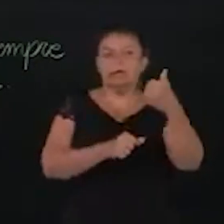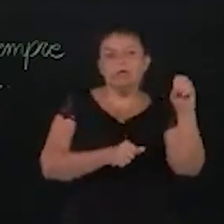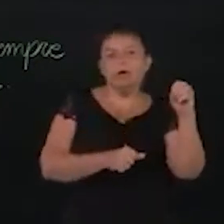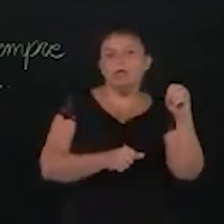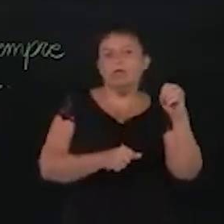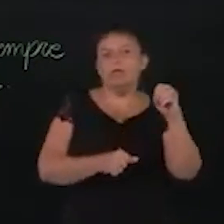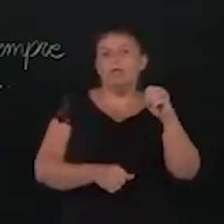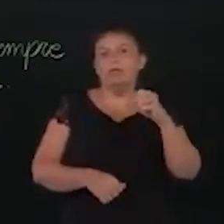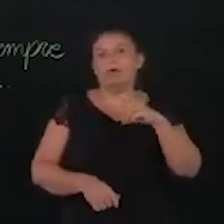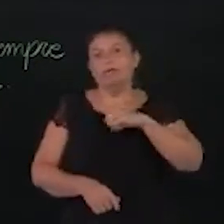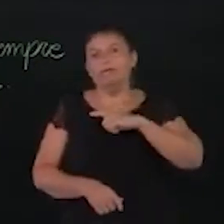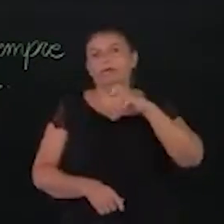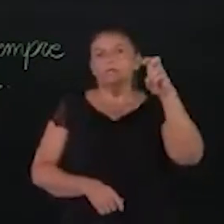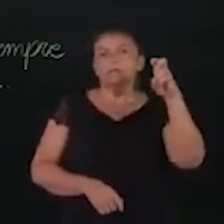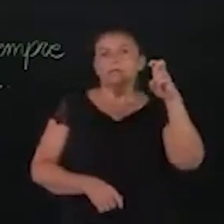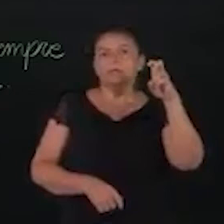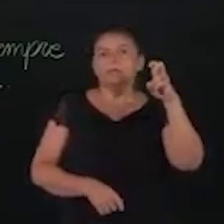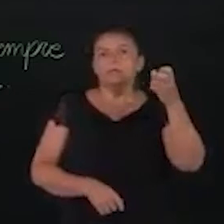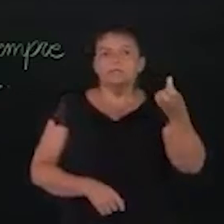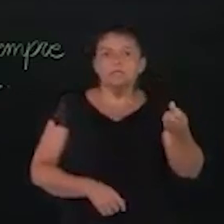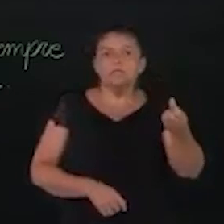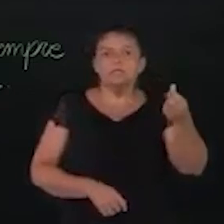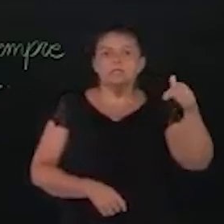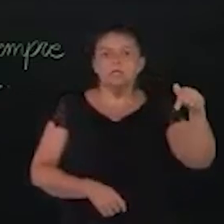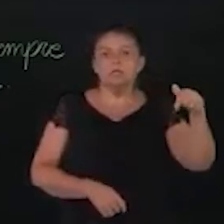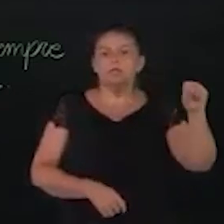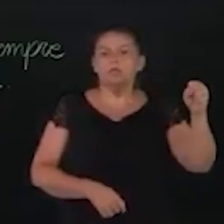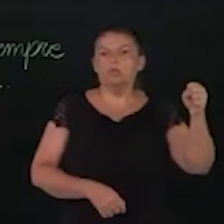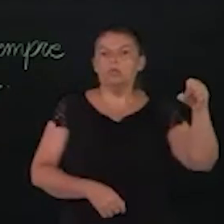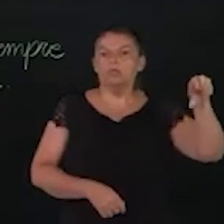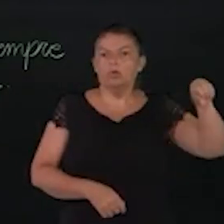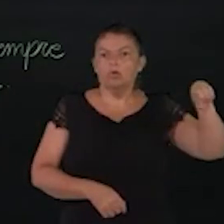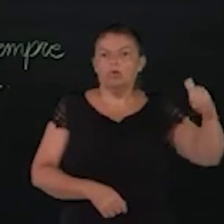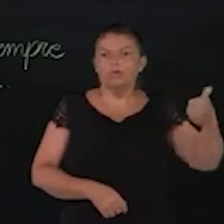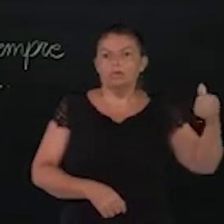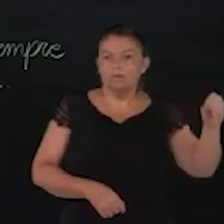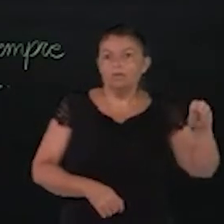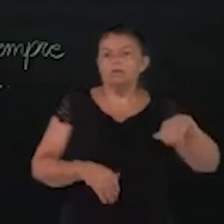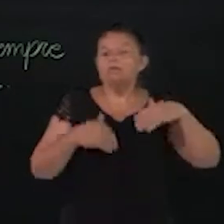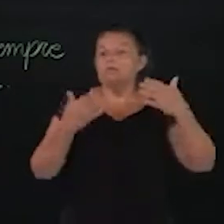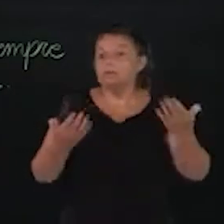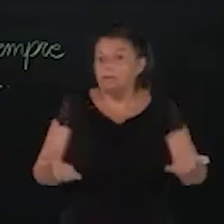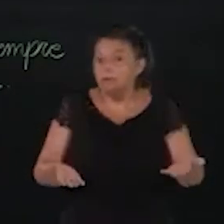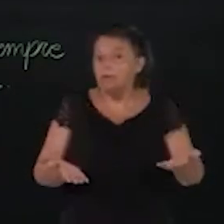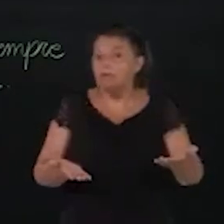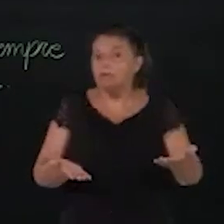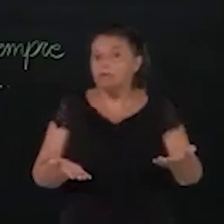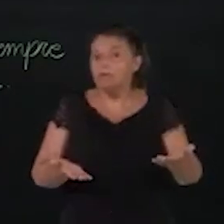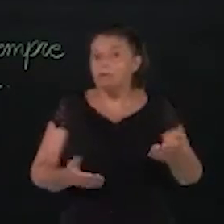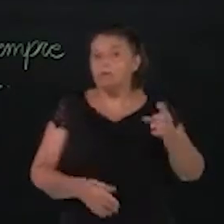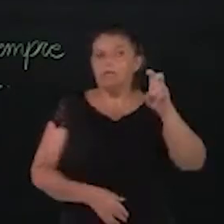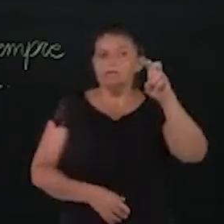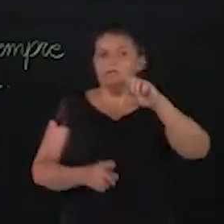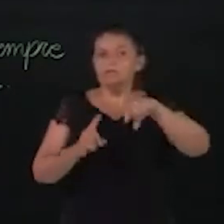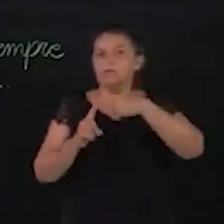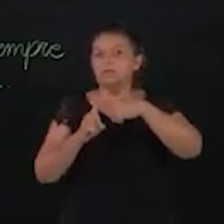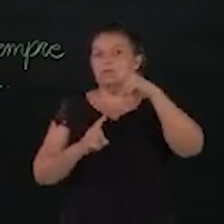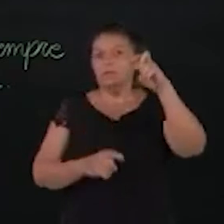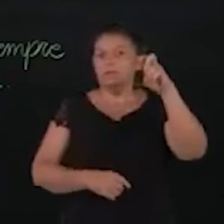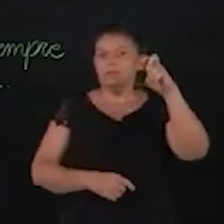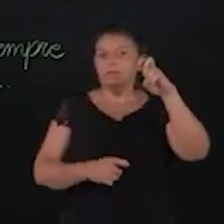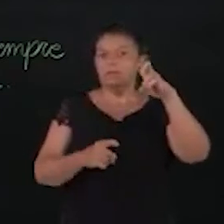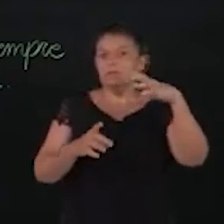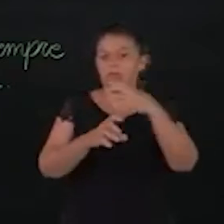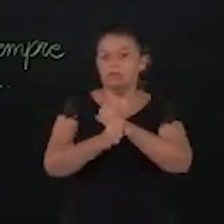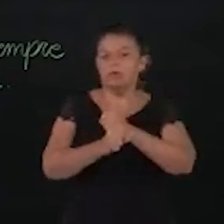10, pois eu tenho 5, 6, 7, 8, 9, 10. Então, como 5 mais 5 é igual a